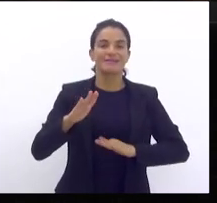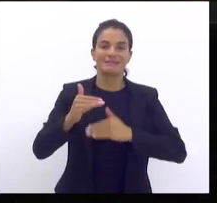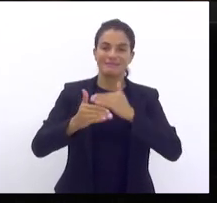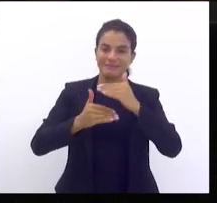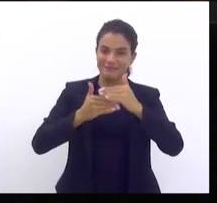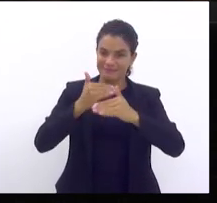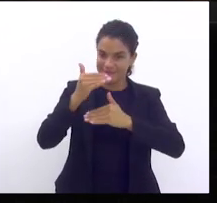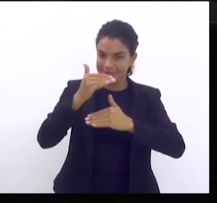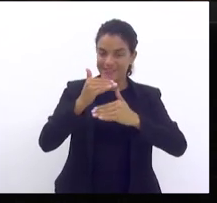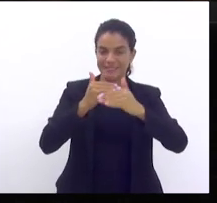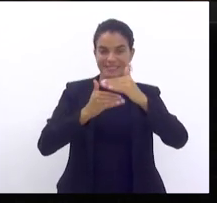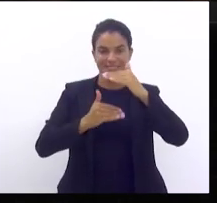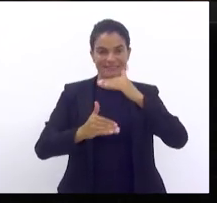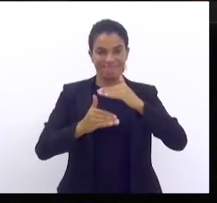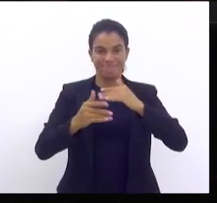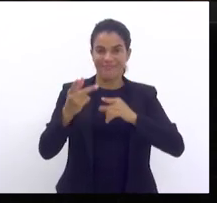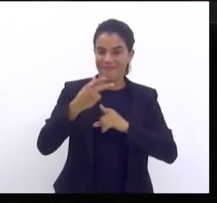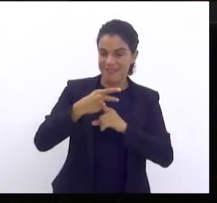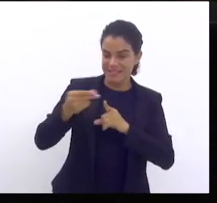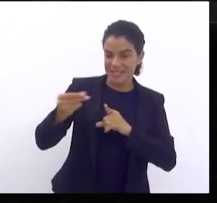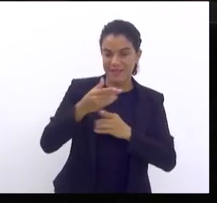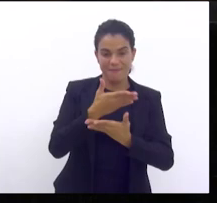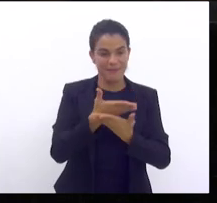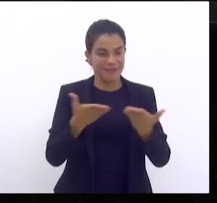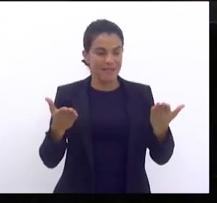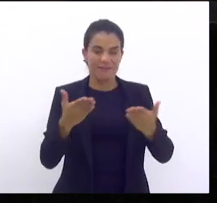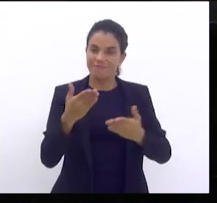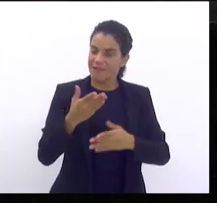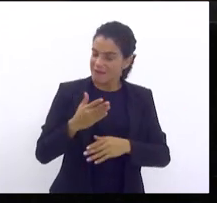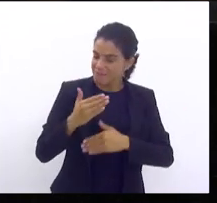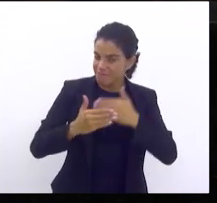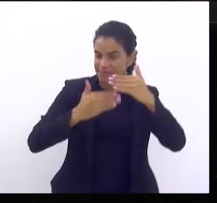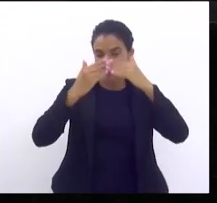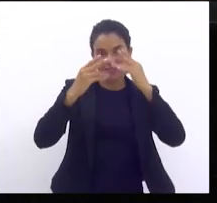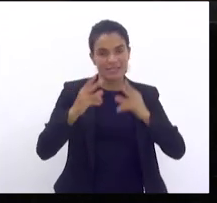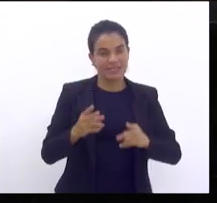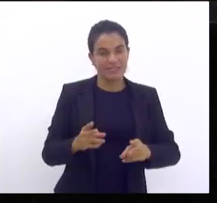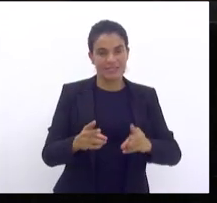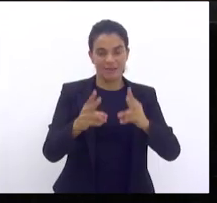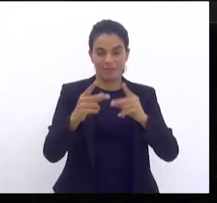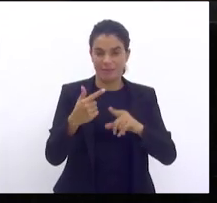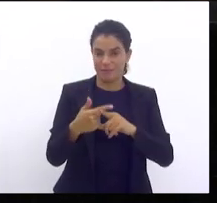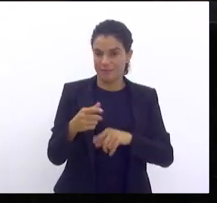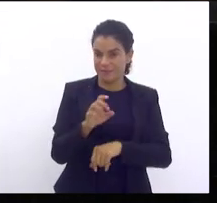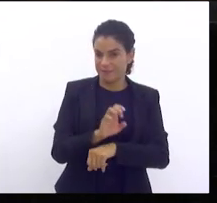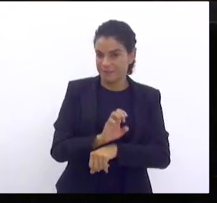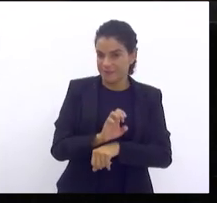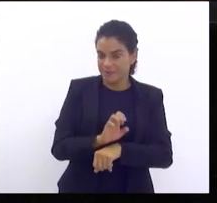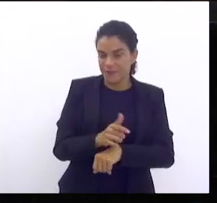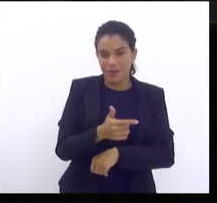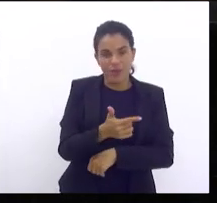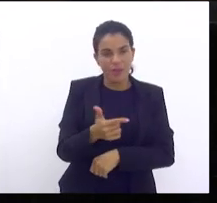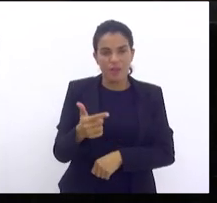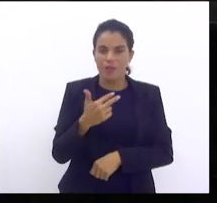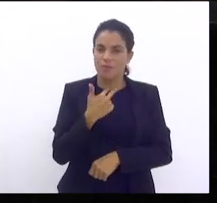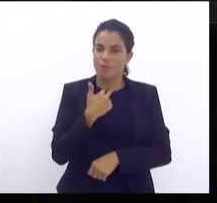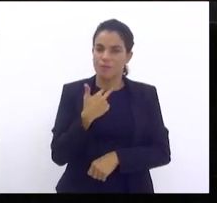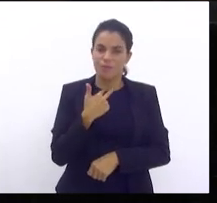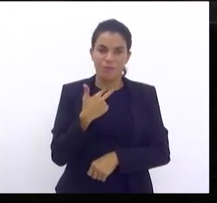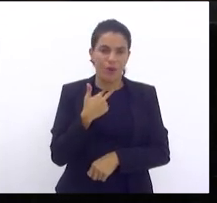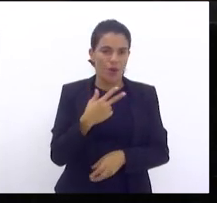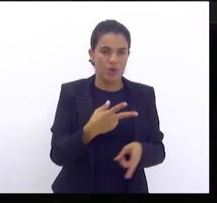da das derrotas avanar sempre por o estado não pode